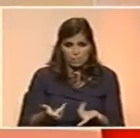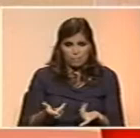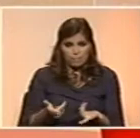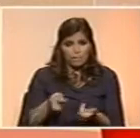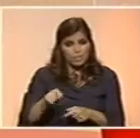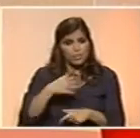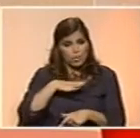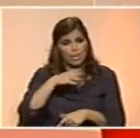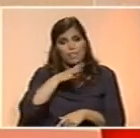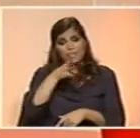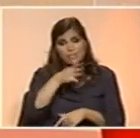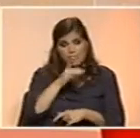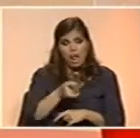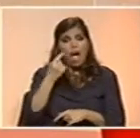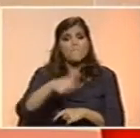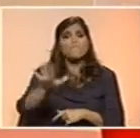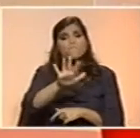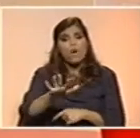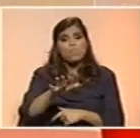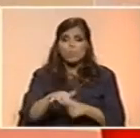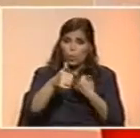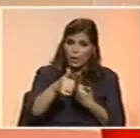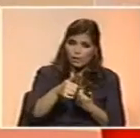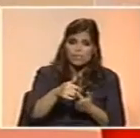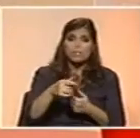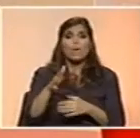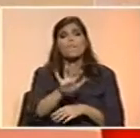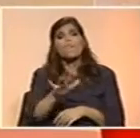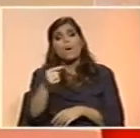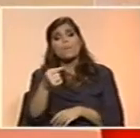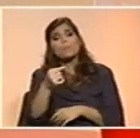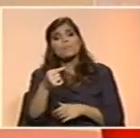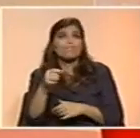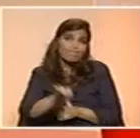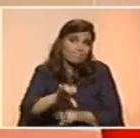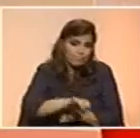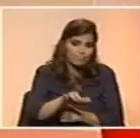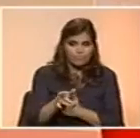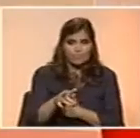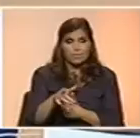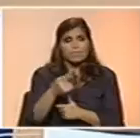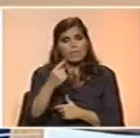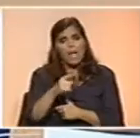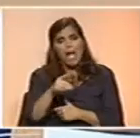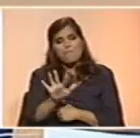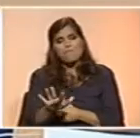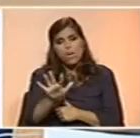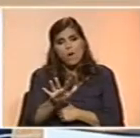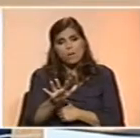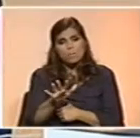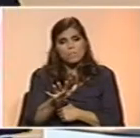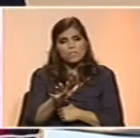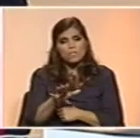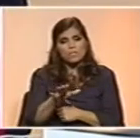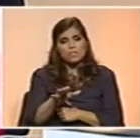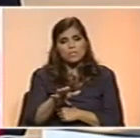isto quer dizer que há formas corretas e há formas menos corretas de produzir. O que está a dizer é assim, como há formas incorretas de produzir um